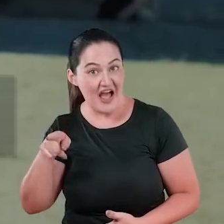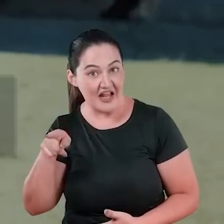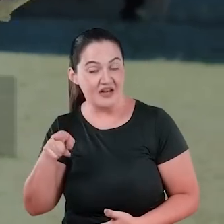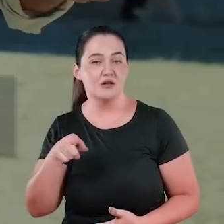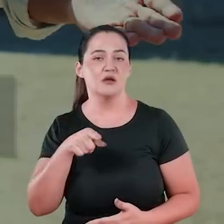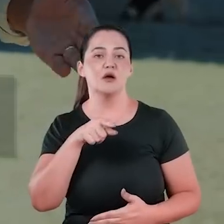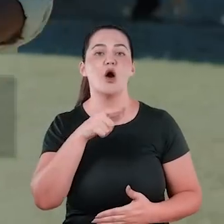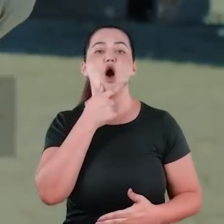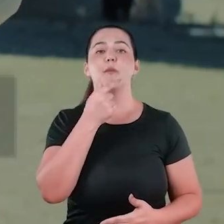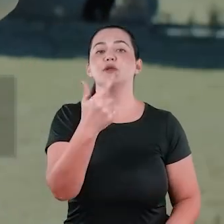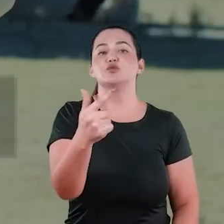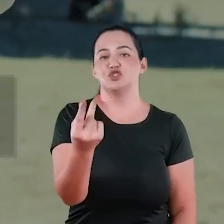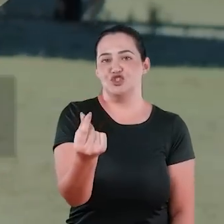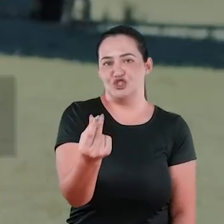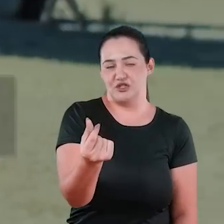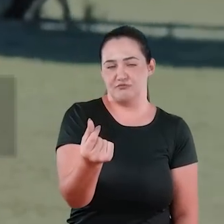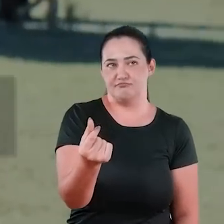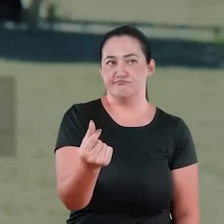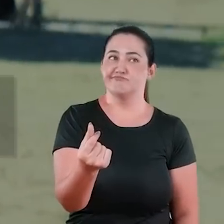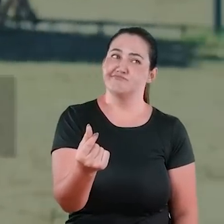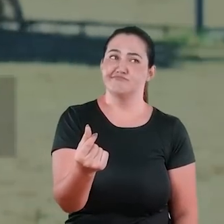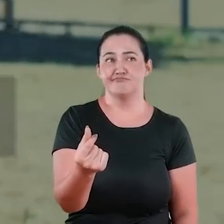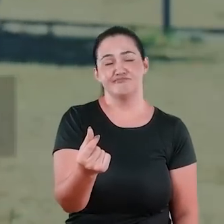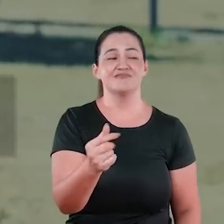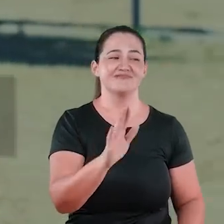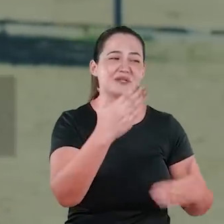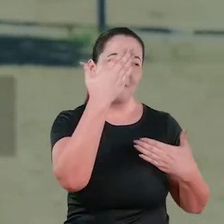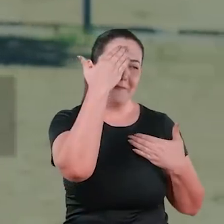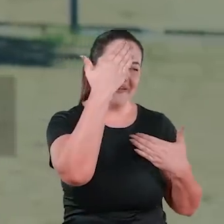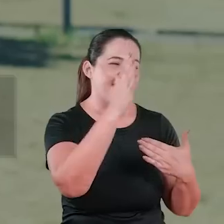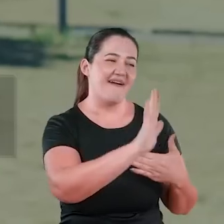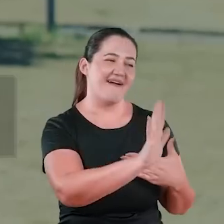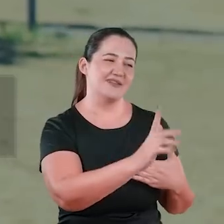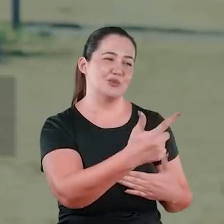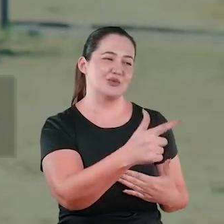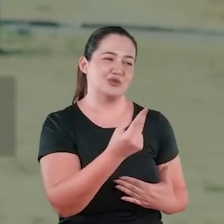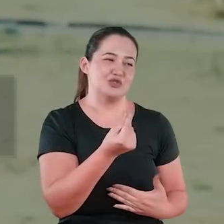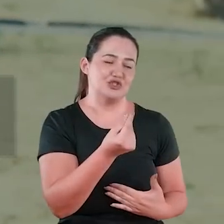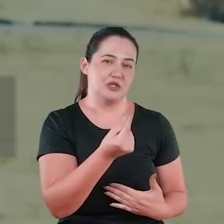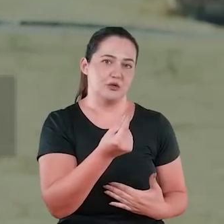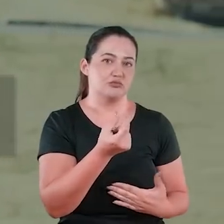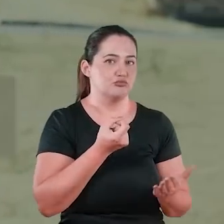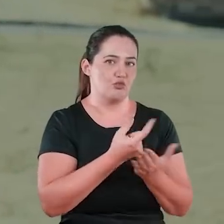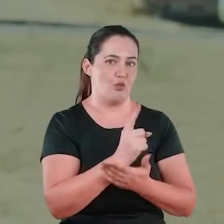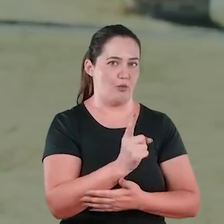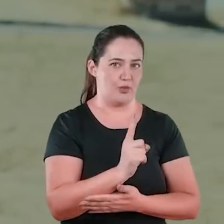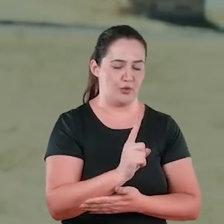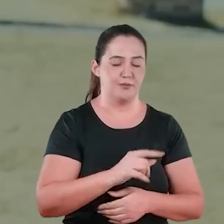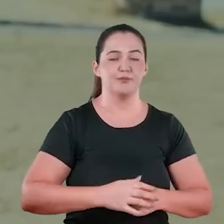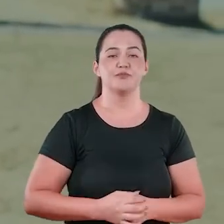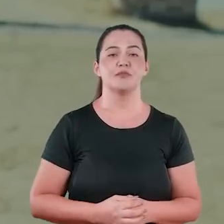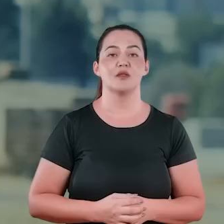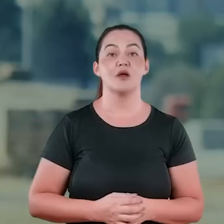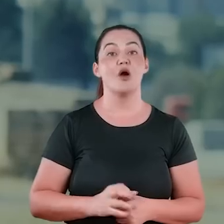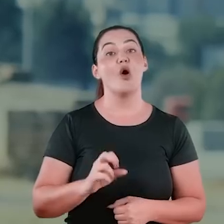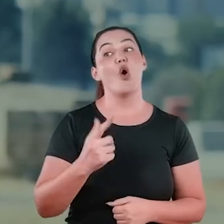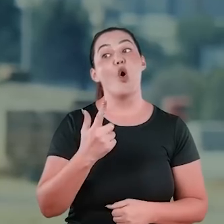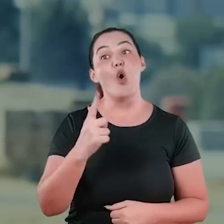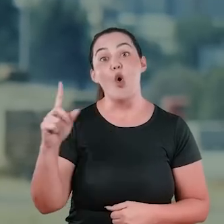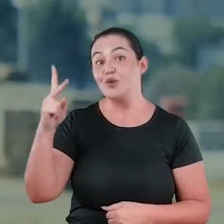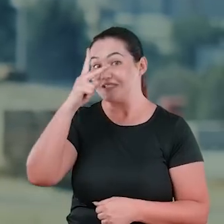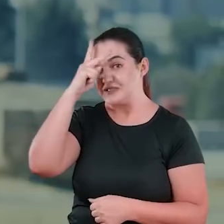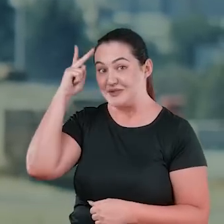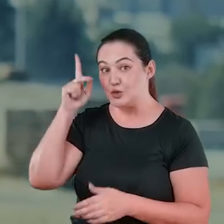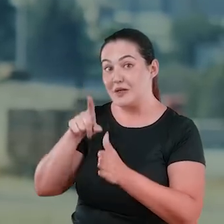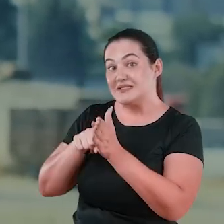isso, agradeceu gentilmente a sugestão, tratou bem Orbán, mas não pôde comprar a patente daquele material. A